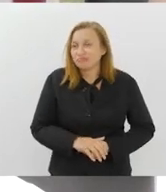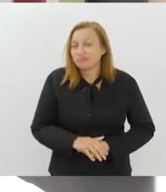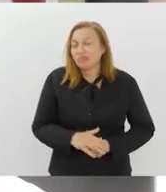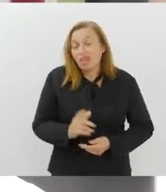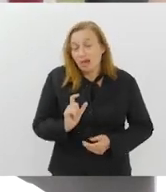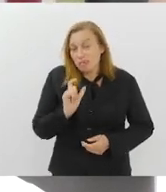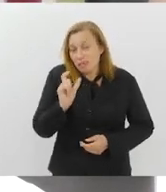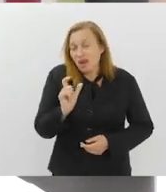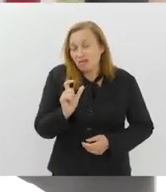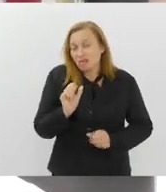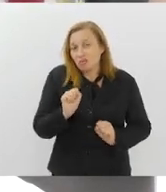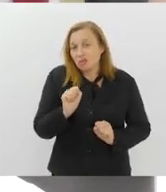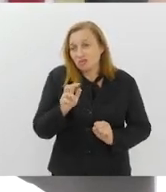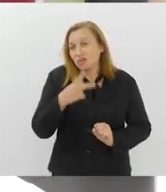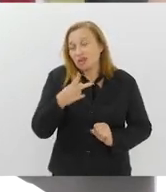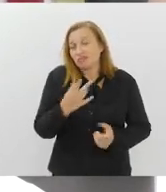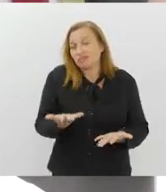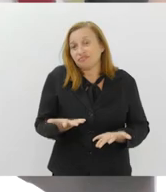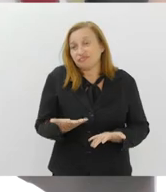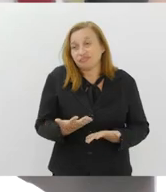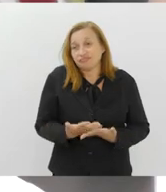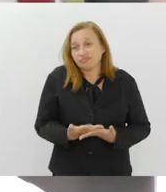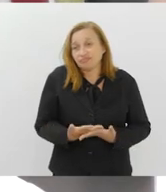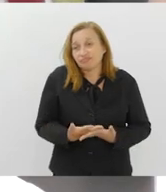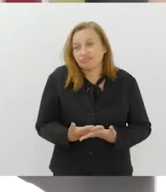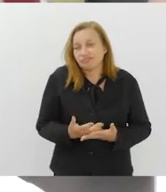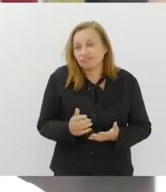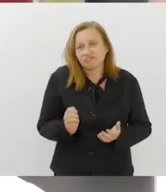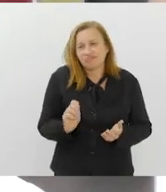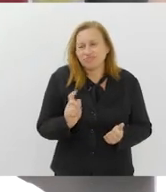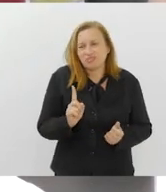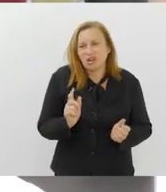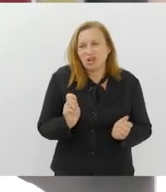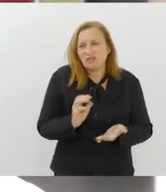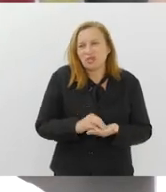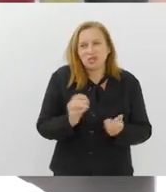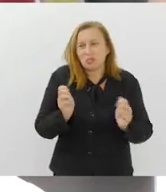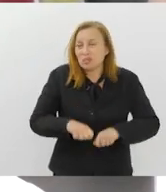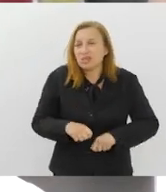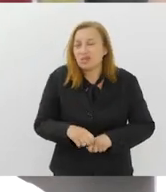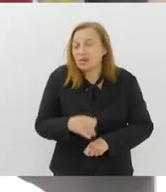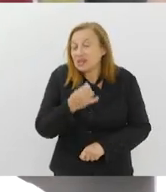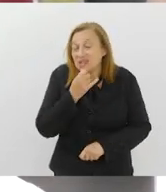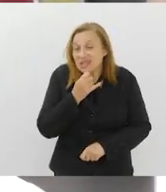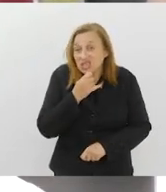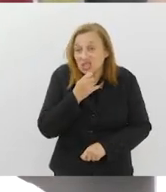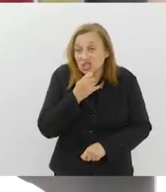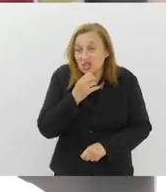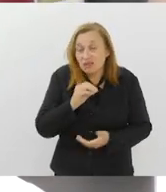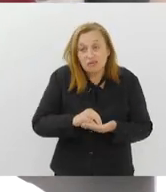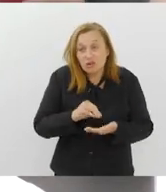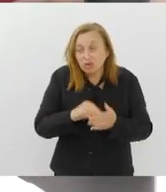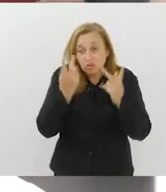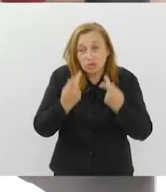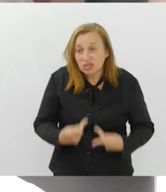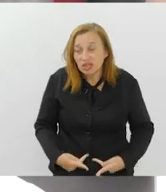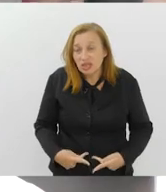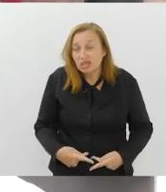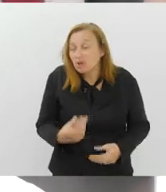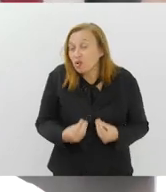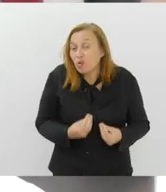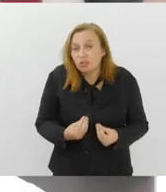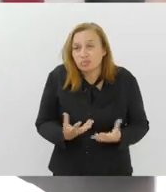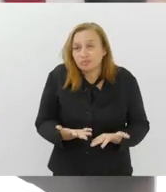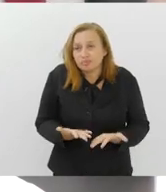que eu posso dizer aqui. Não é incompetência, chega a ser imoral, chega a ser triste, desumano. Como é que... Não, e